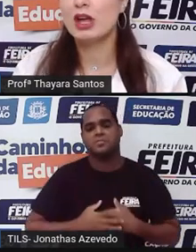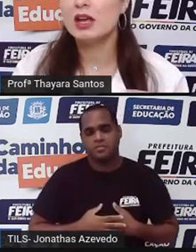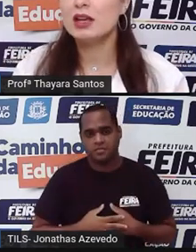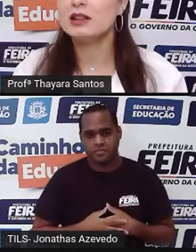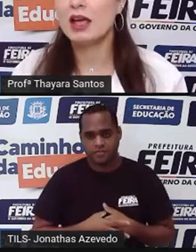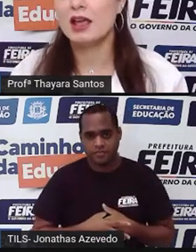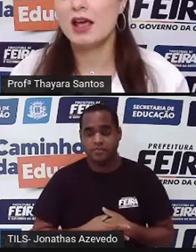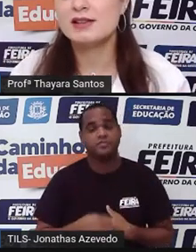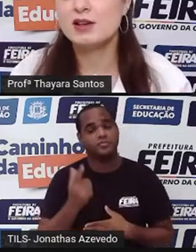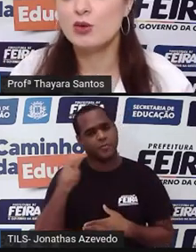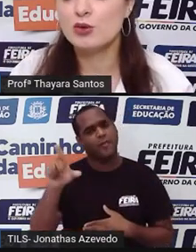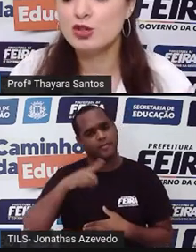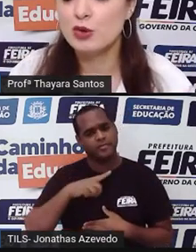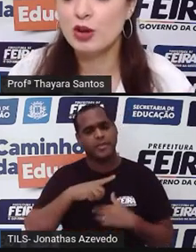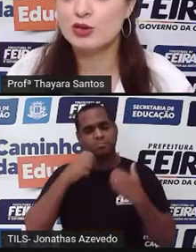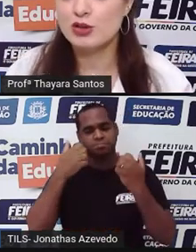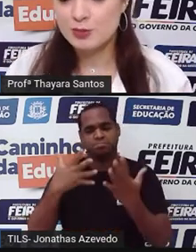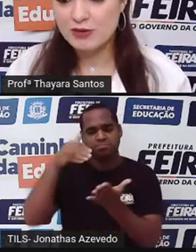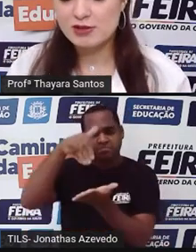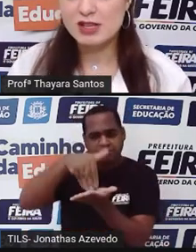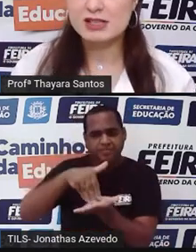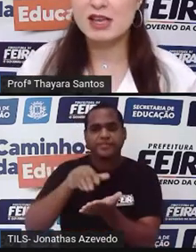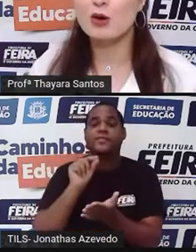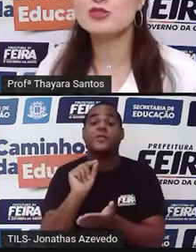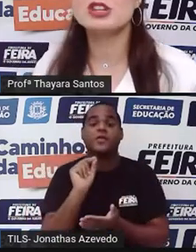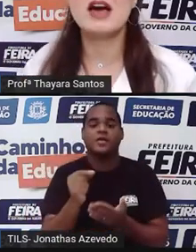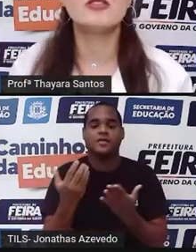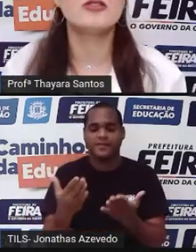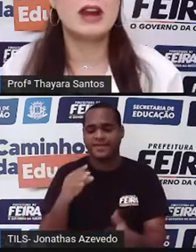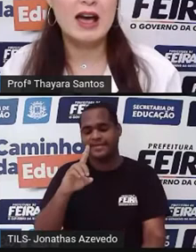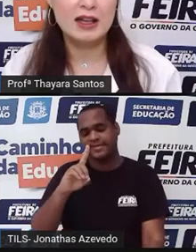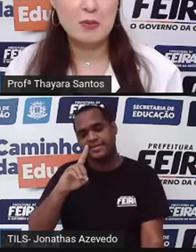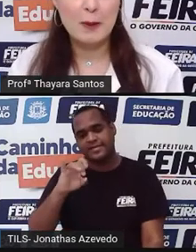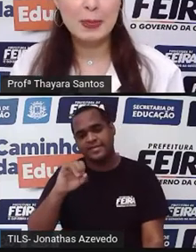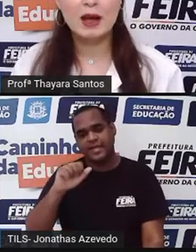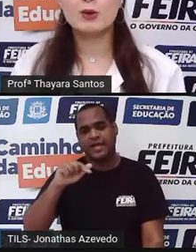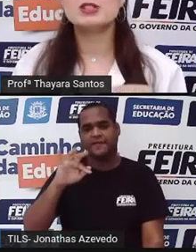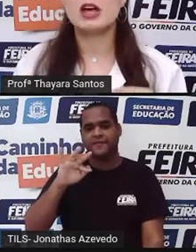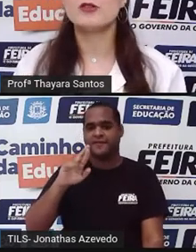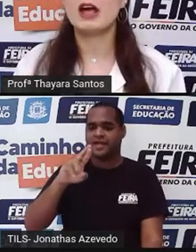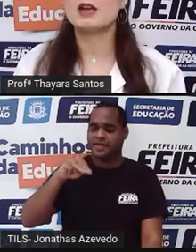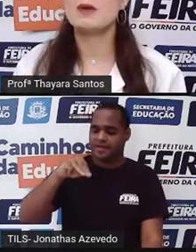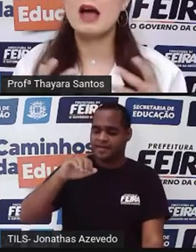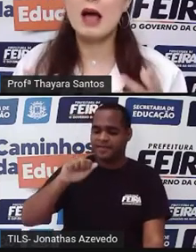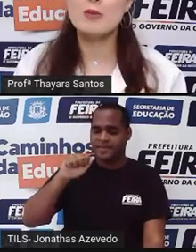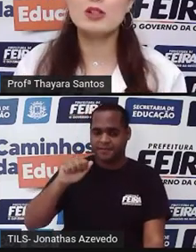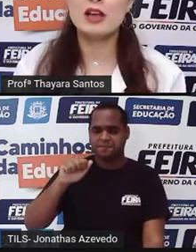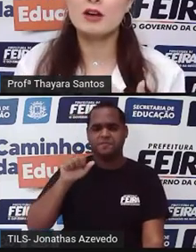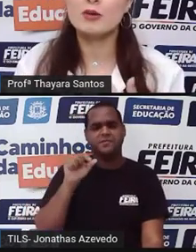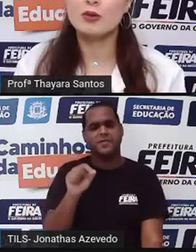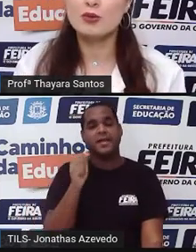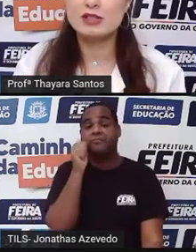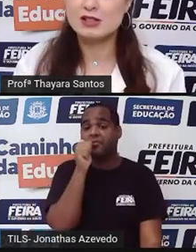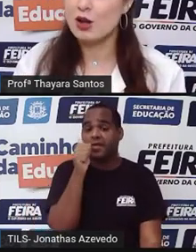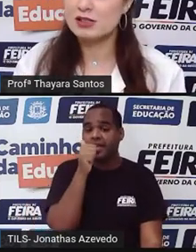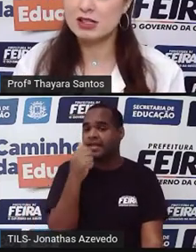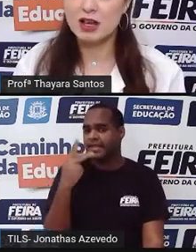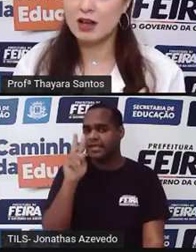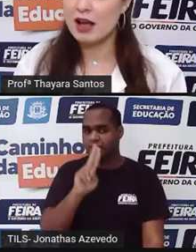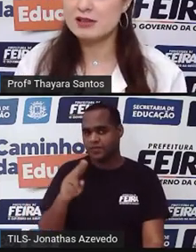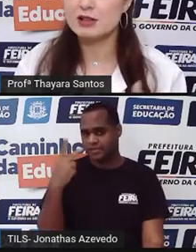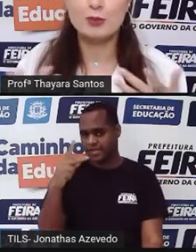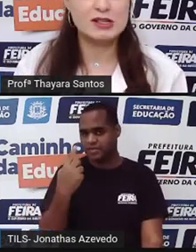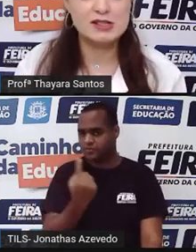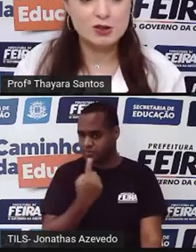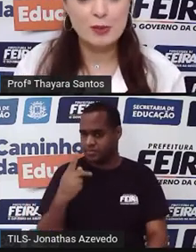preservativo e tem esse último que eu trouxe para vocês que é o diafragma o diafragma a mulher usa